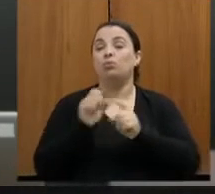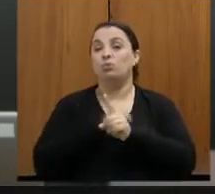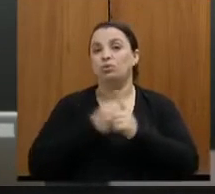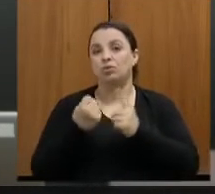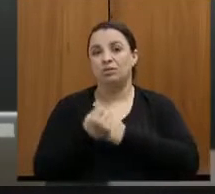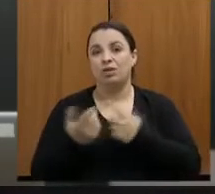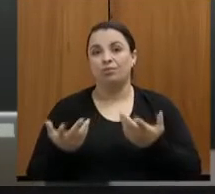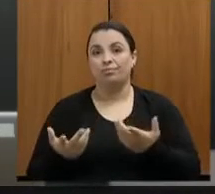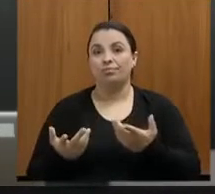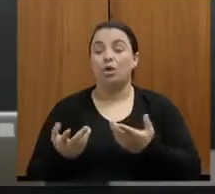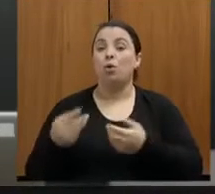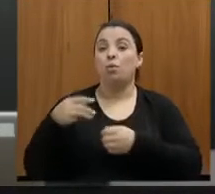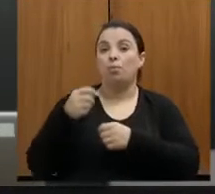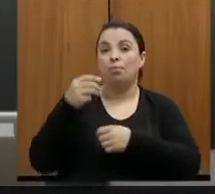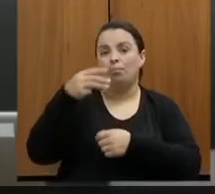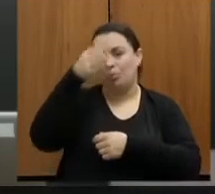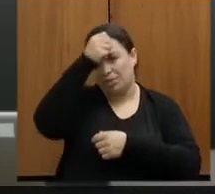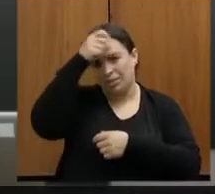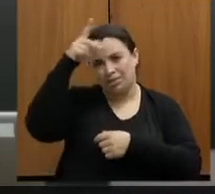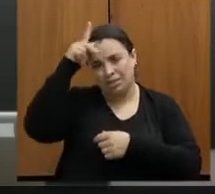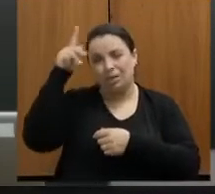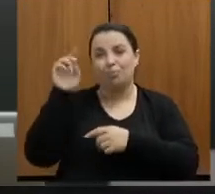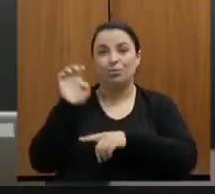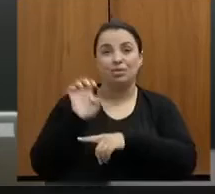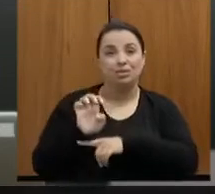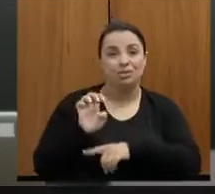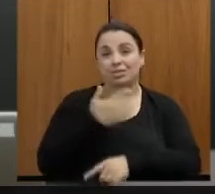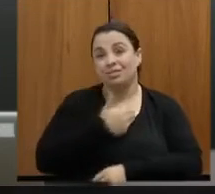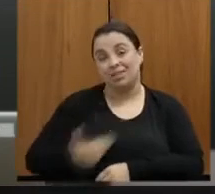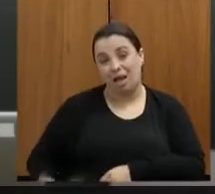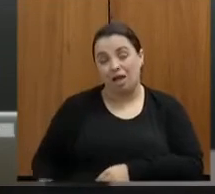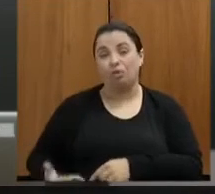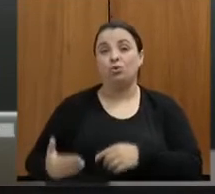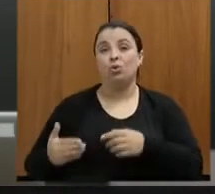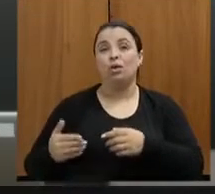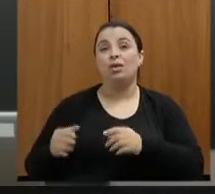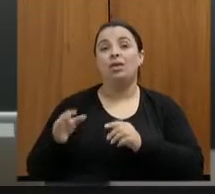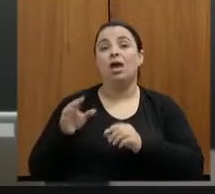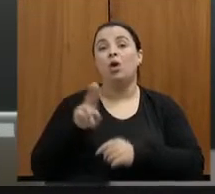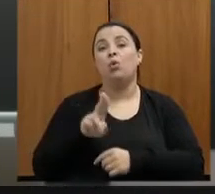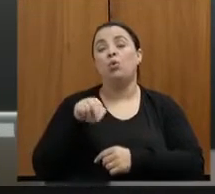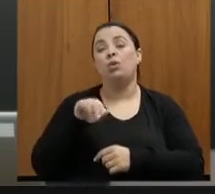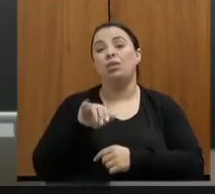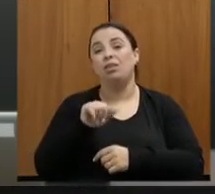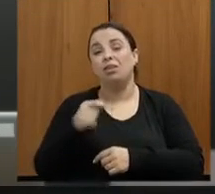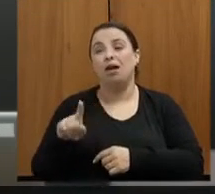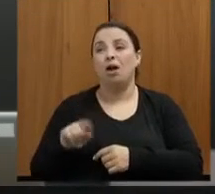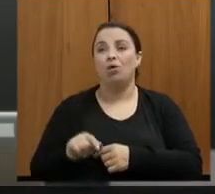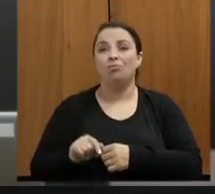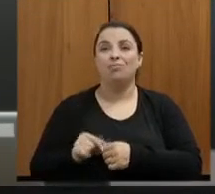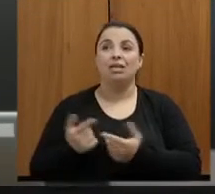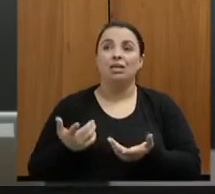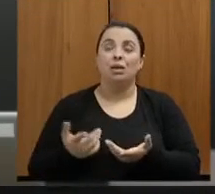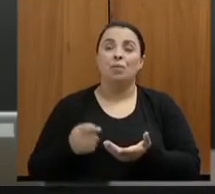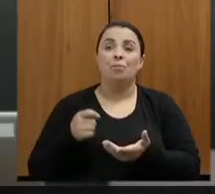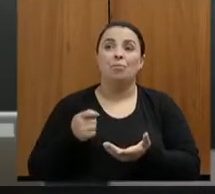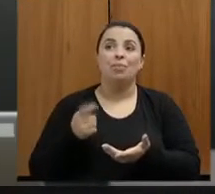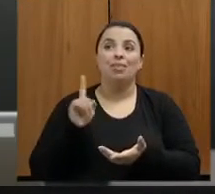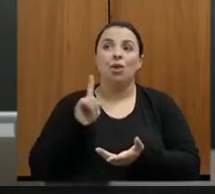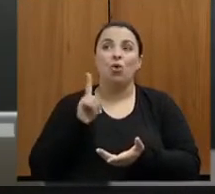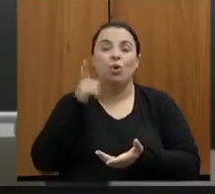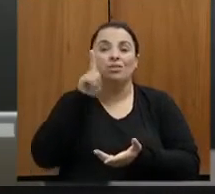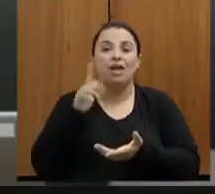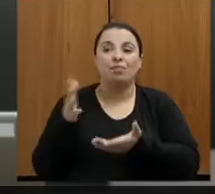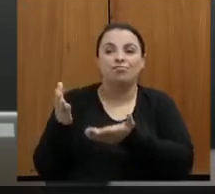Estado e União deixam de arrecadar bilhões em tributos, como o IPTU, o ITBI,